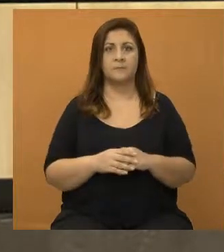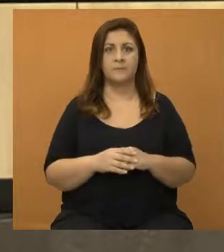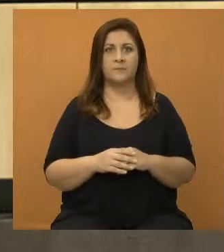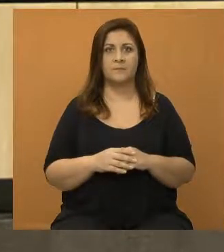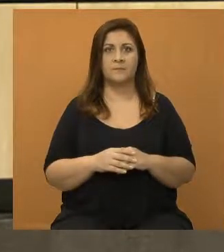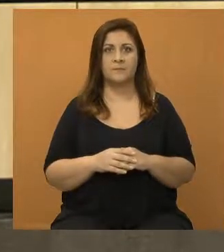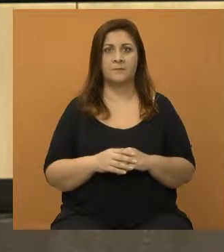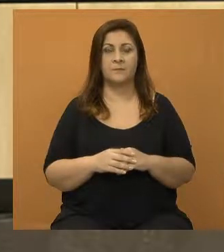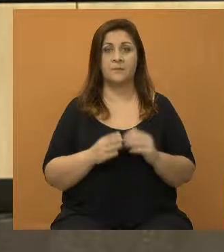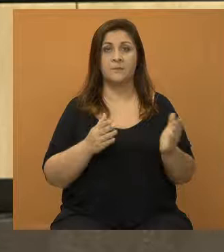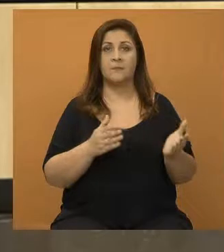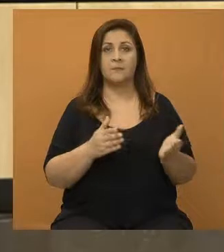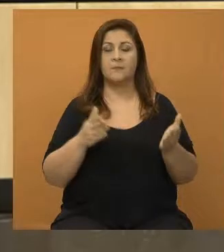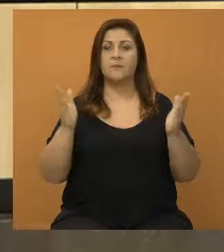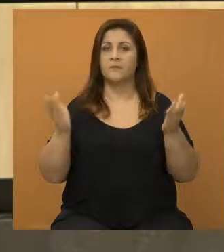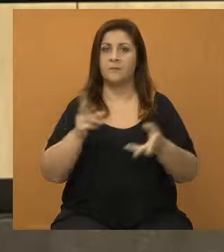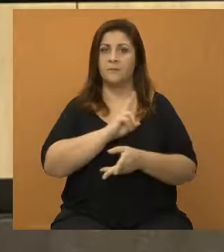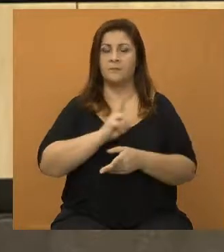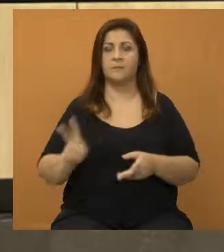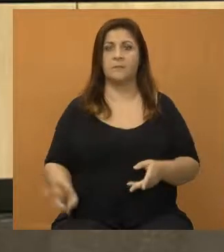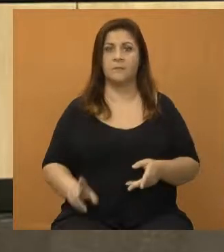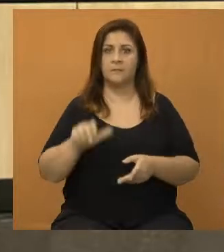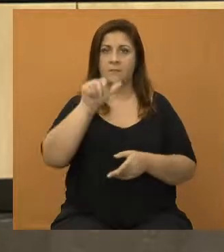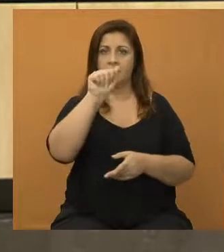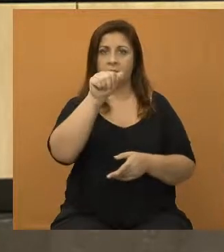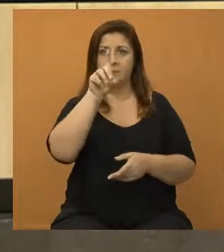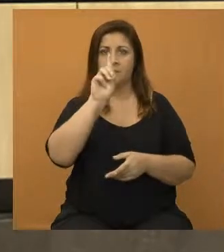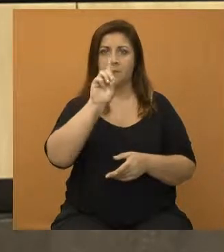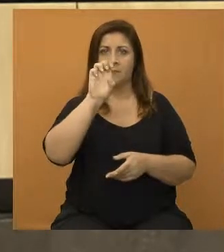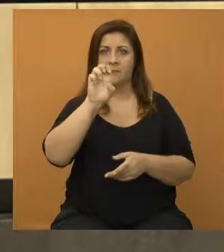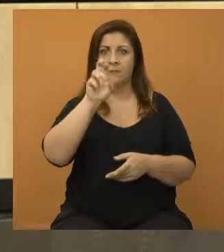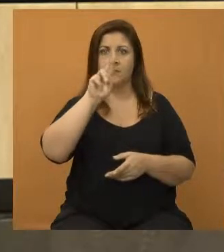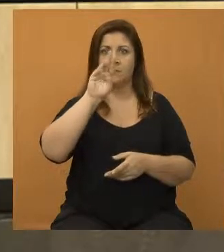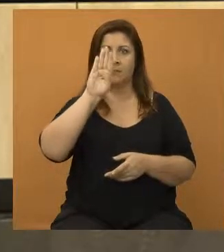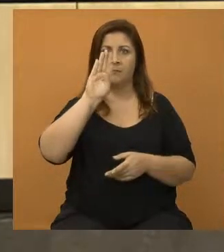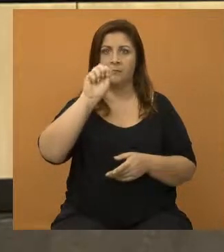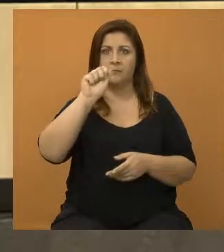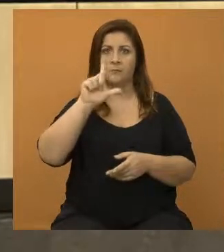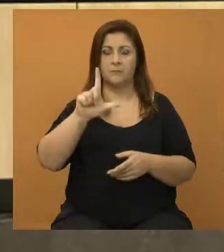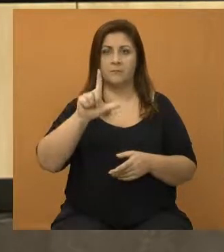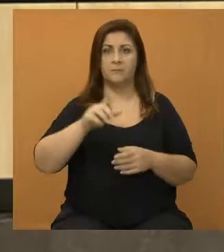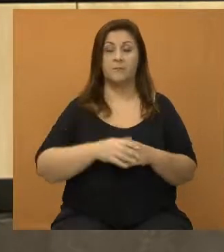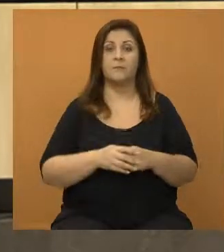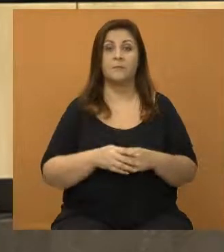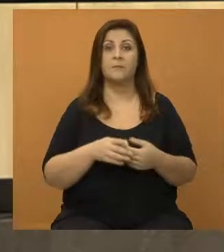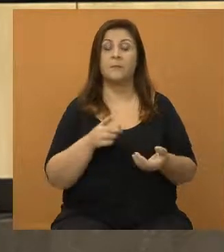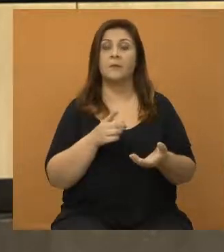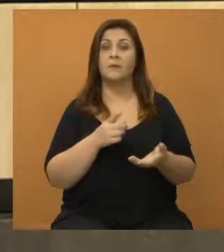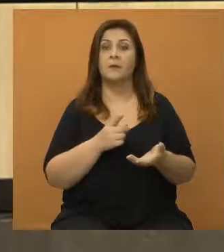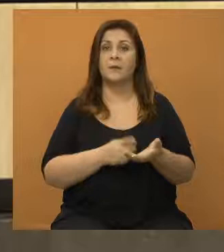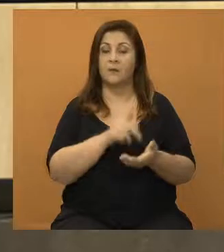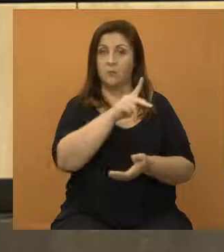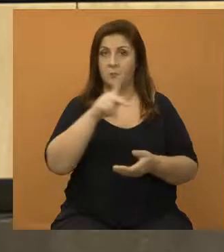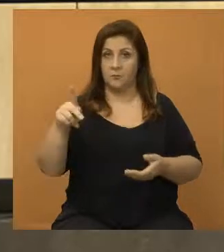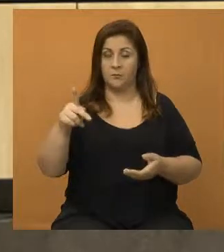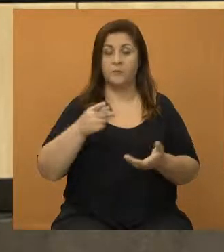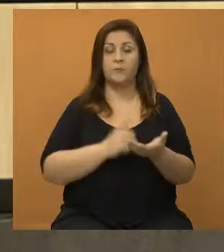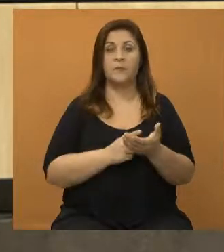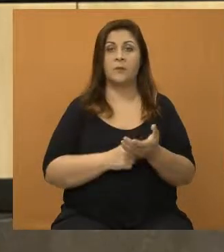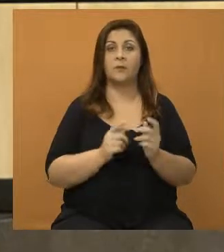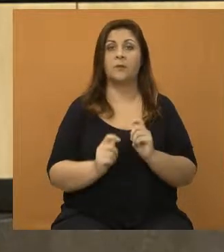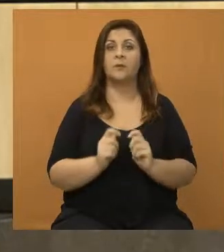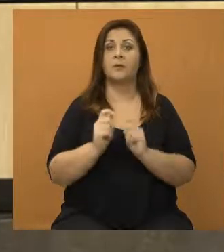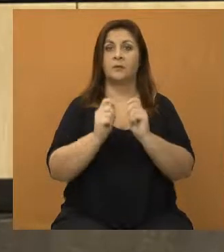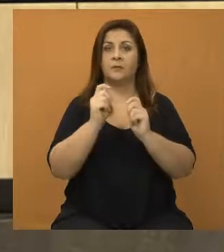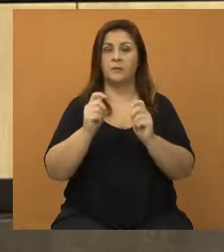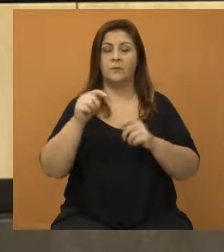e passo a palavra ao vereador Adebral Sodré, presidente em exercício da Comissão Permanente de Finanças e Orçamento